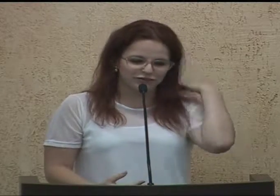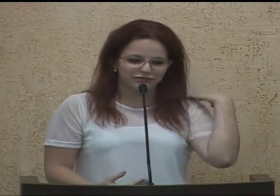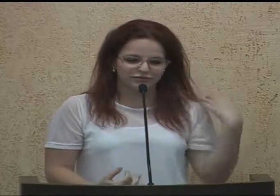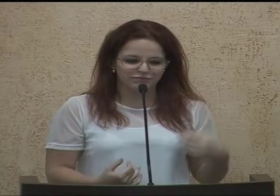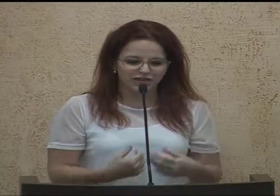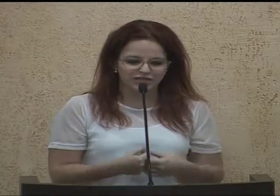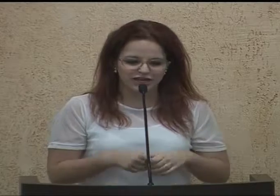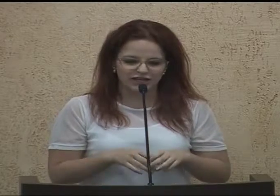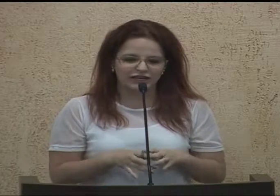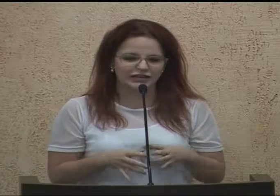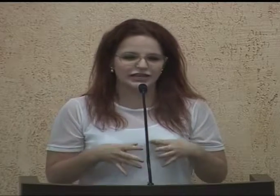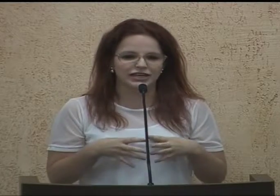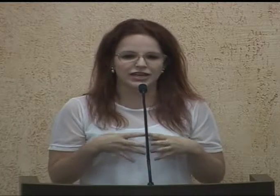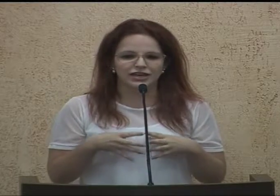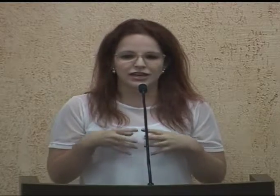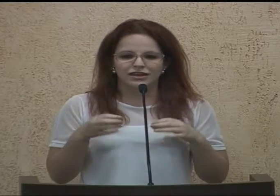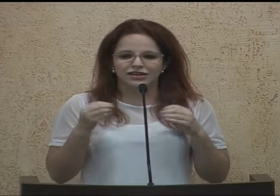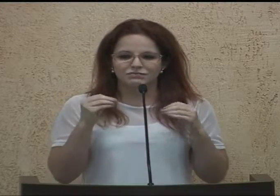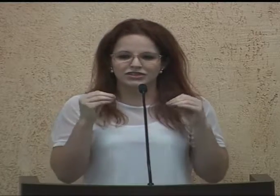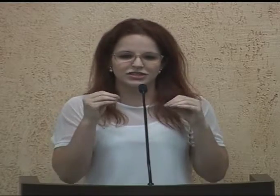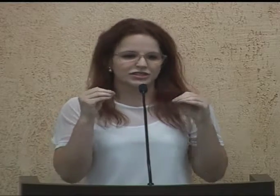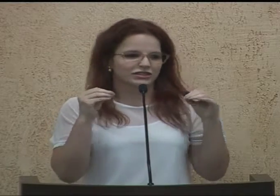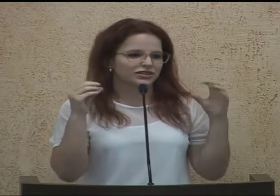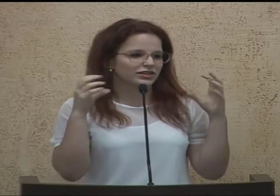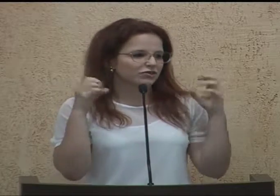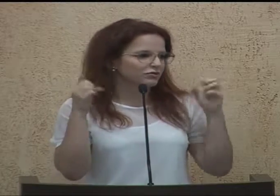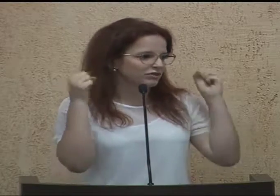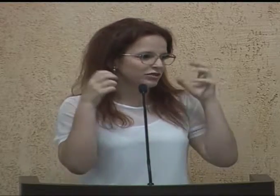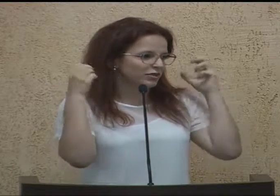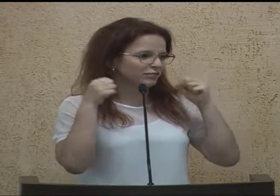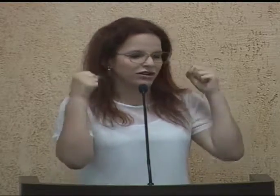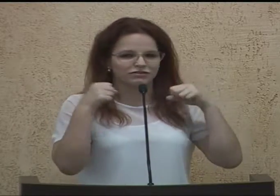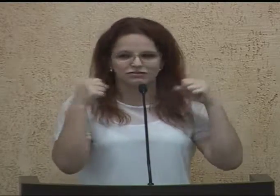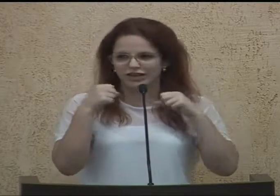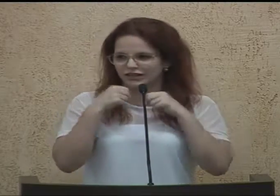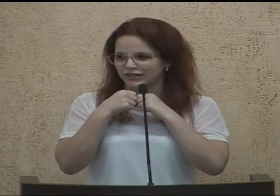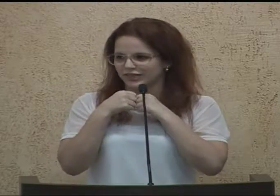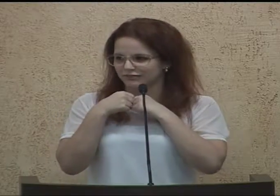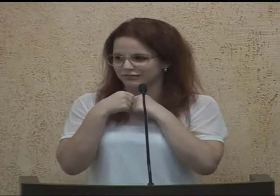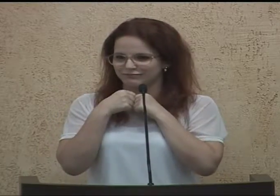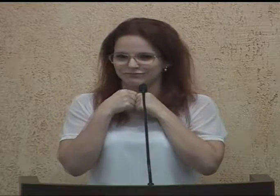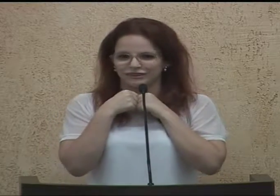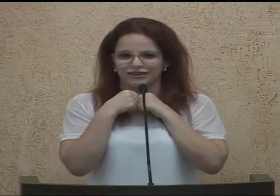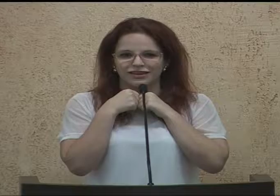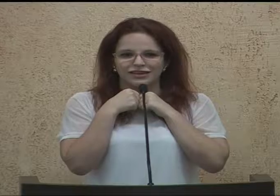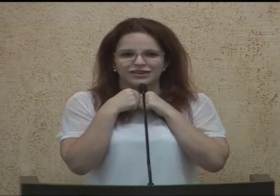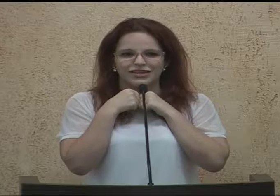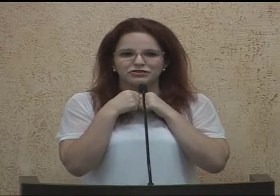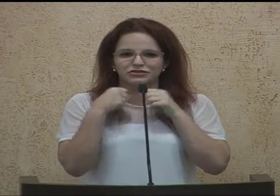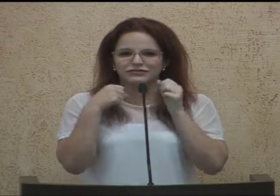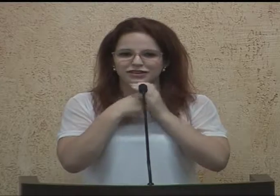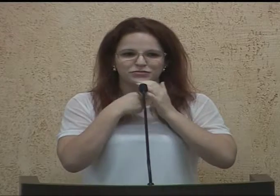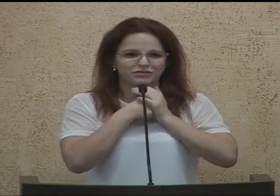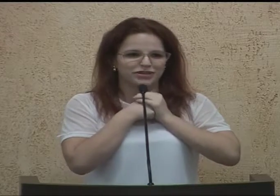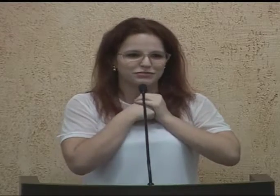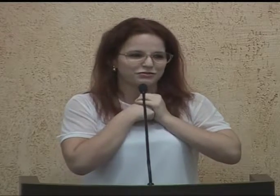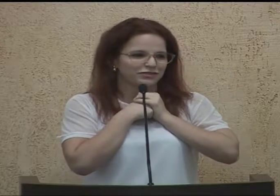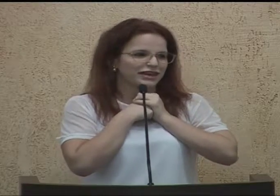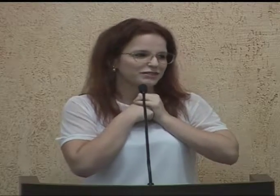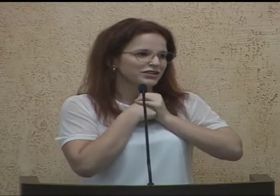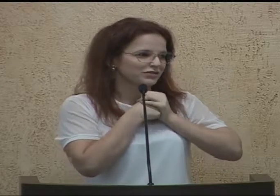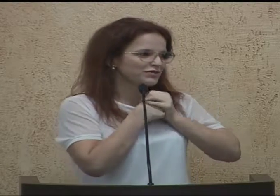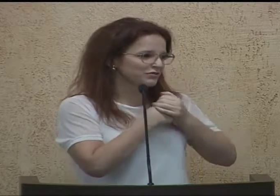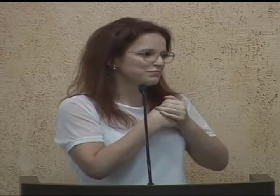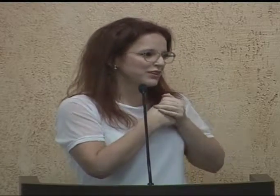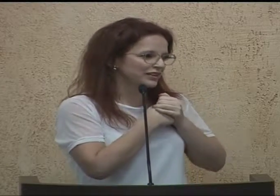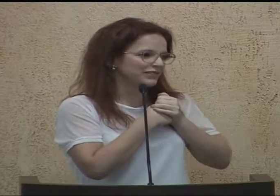assim, quando a família chega, que imagina que já tem um monte de memória grudada lá dentro. E quando fica muito tempo